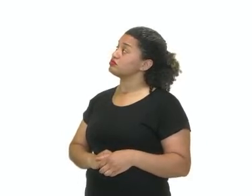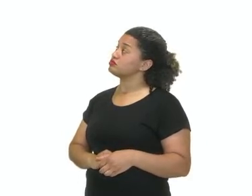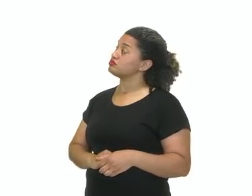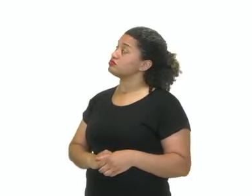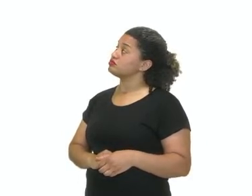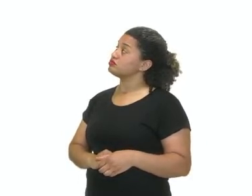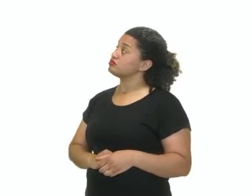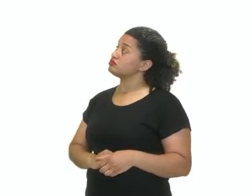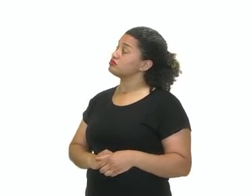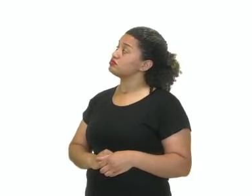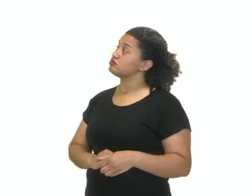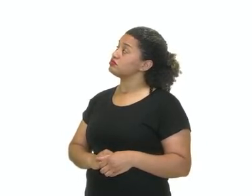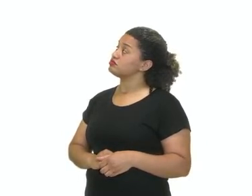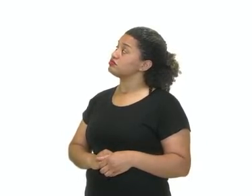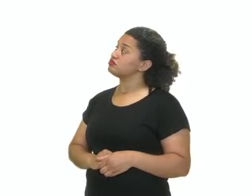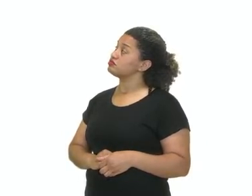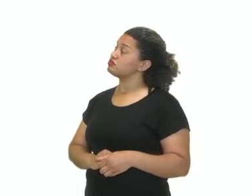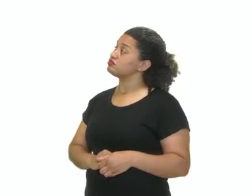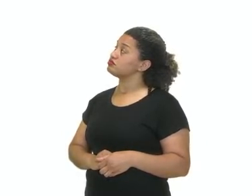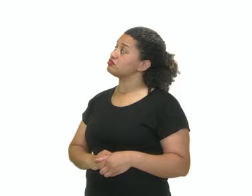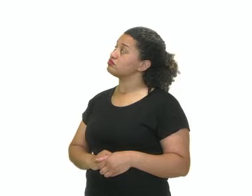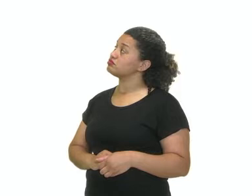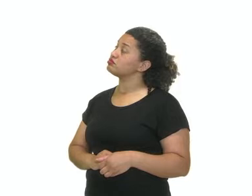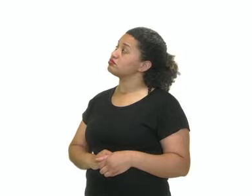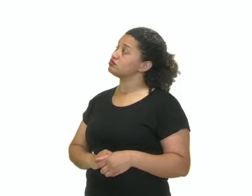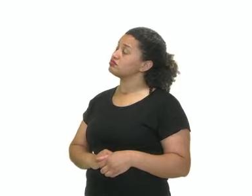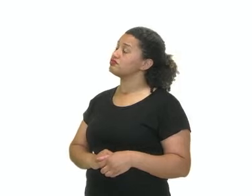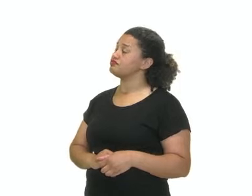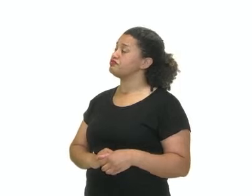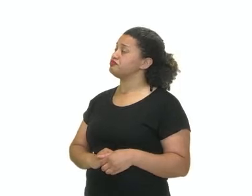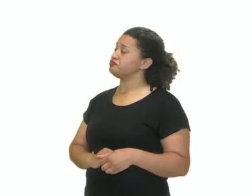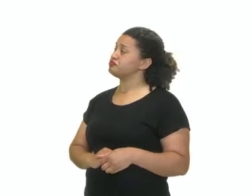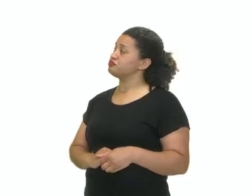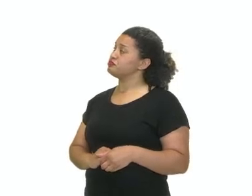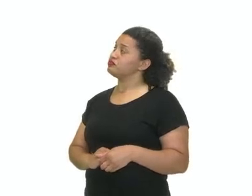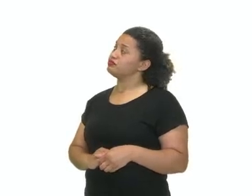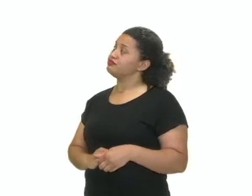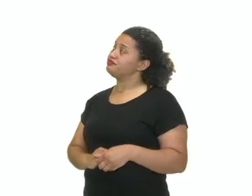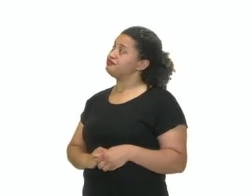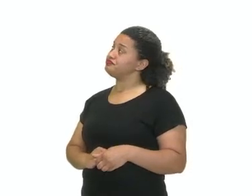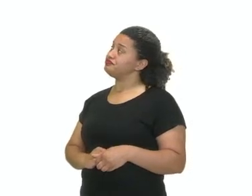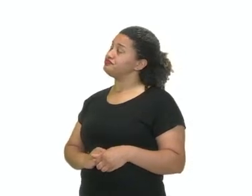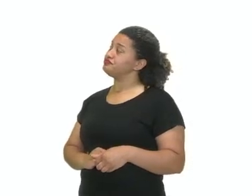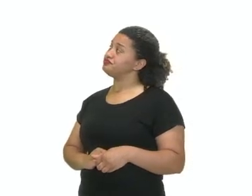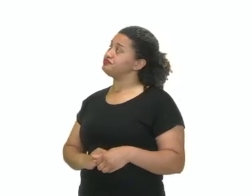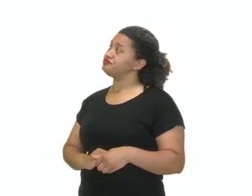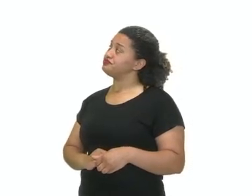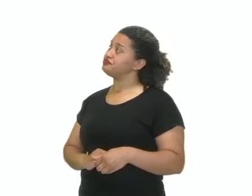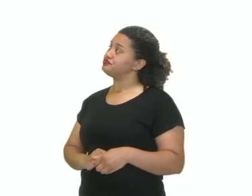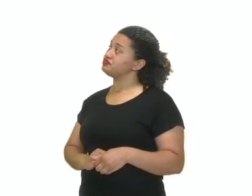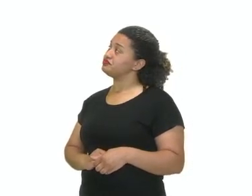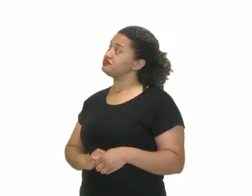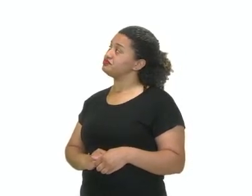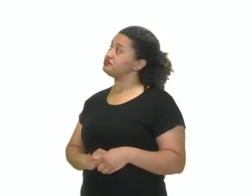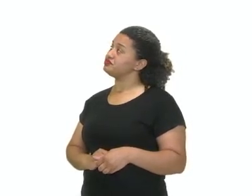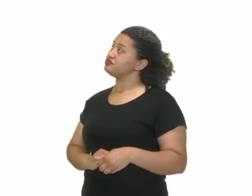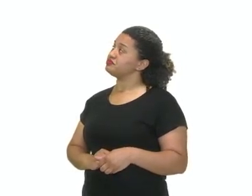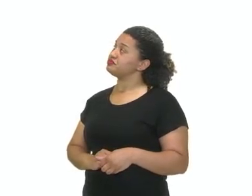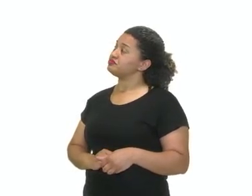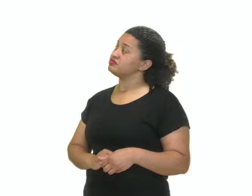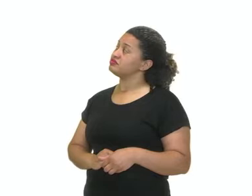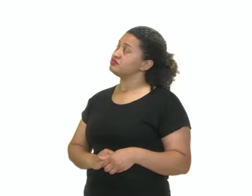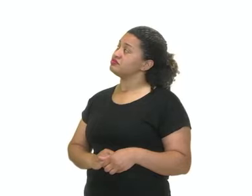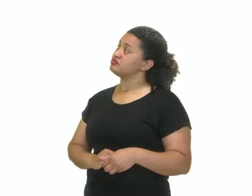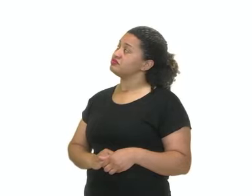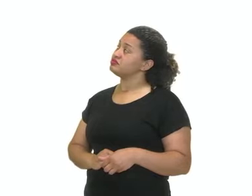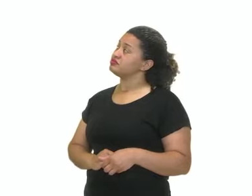feitos especialmente para elas. Outro dia, fui à casa do vizinho pedir gelo e, ao chegar, assisti a maior discussão entre